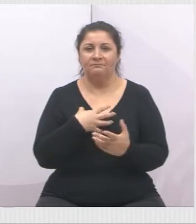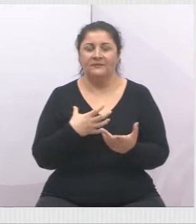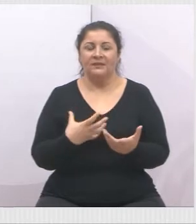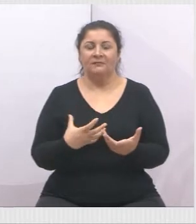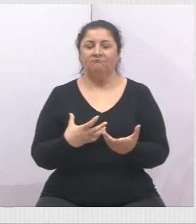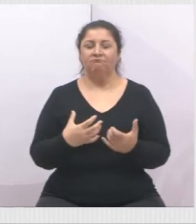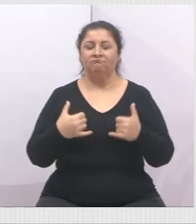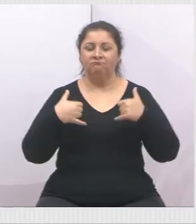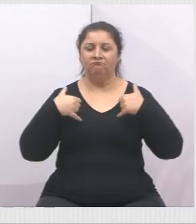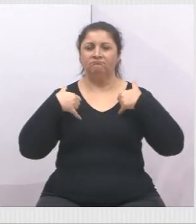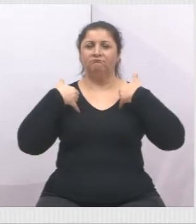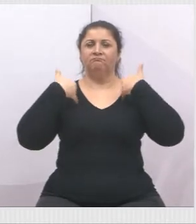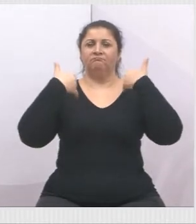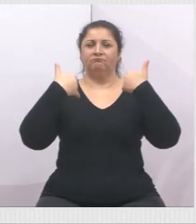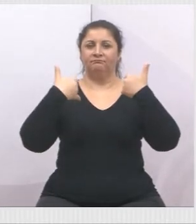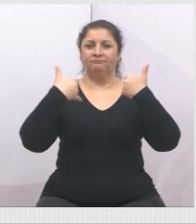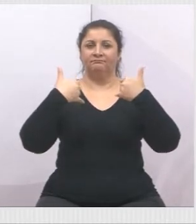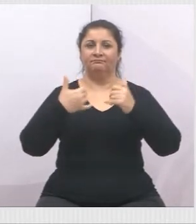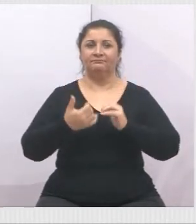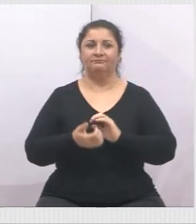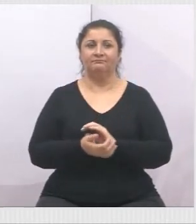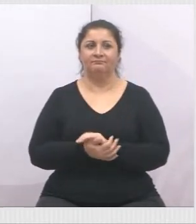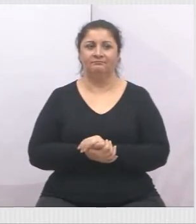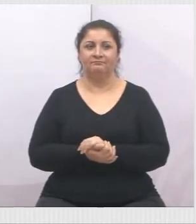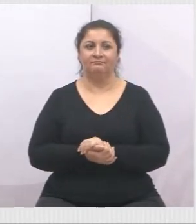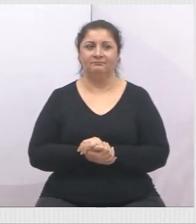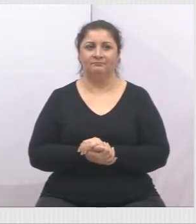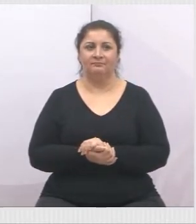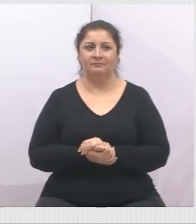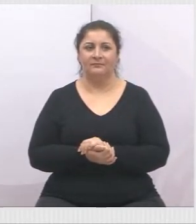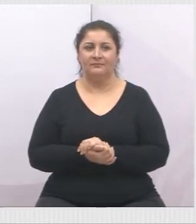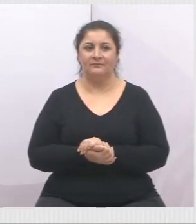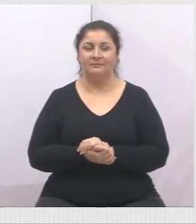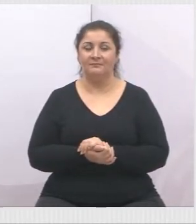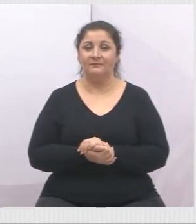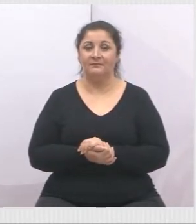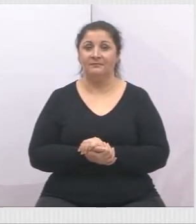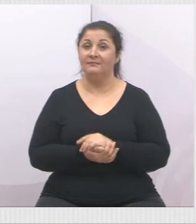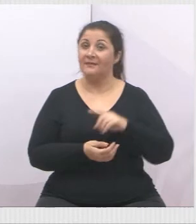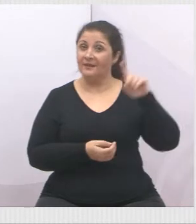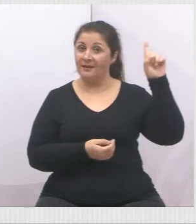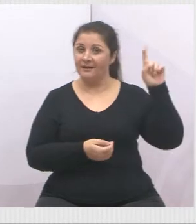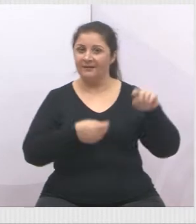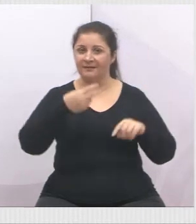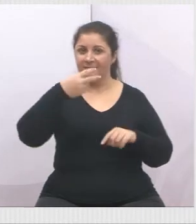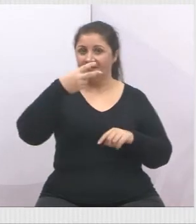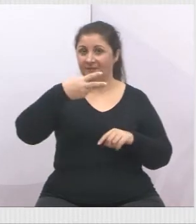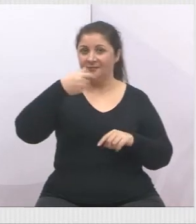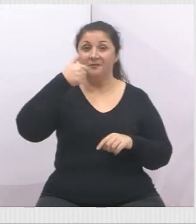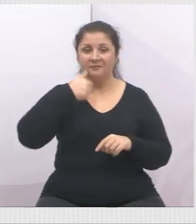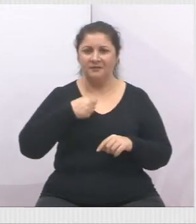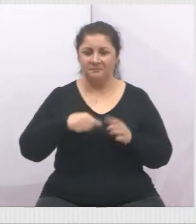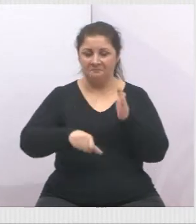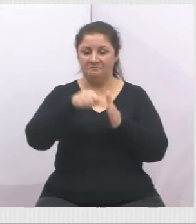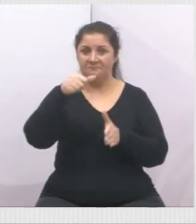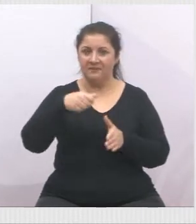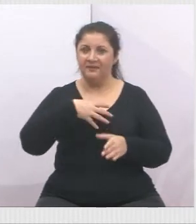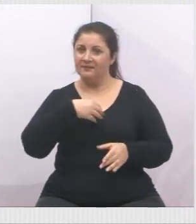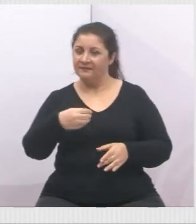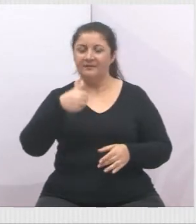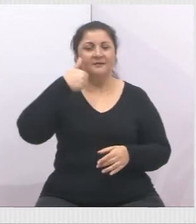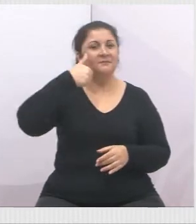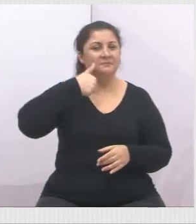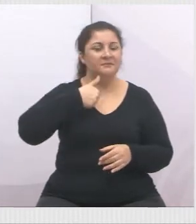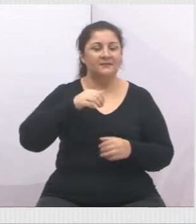orgulhoso de tê-lo como pai. Eu sou a segunda filha, a primeira filha mulher, e